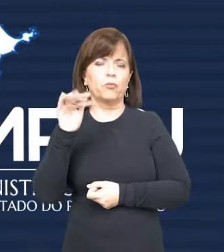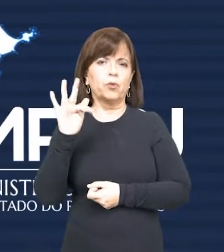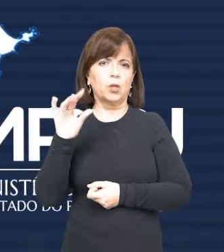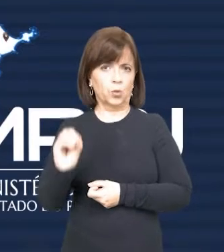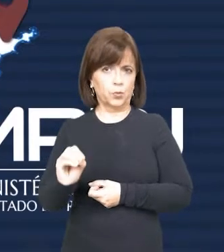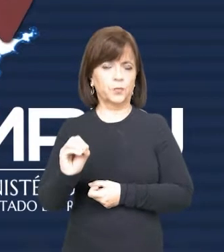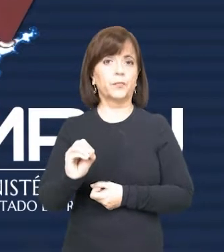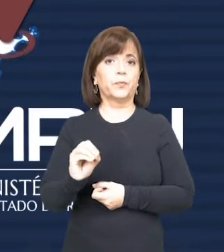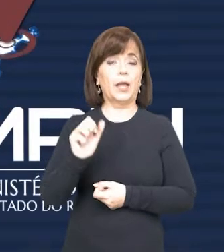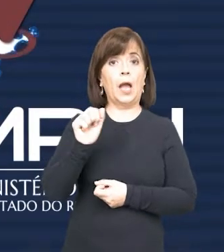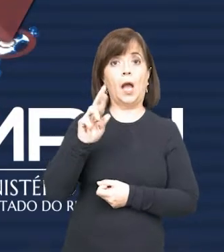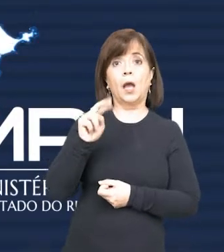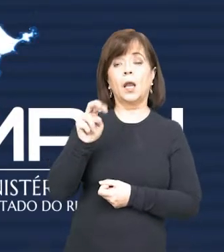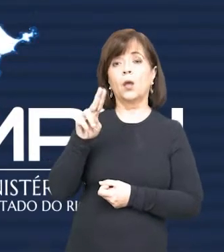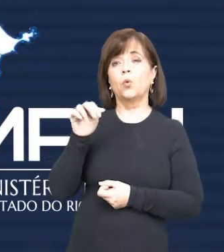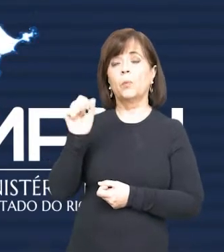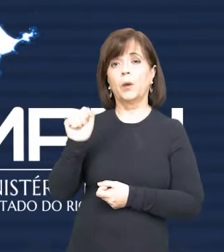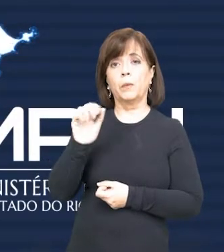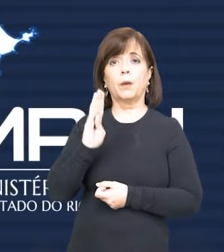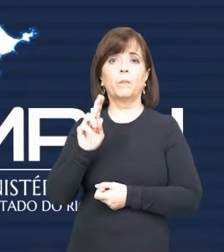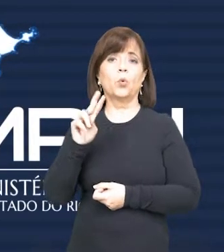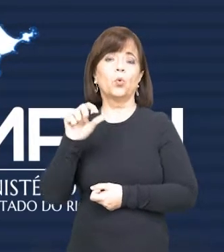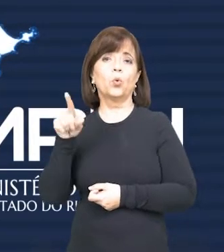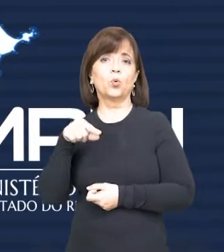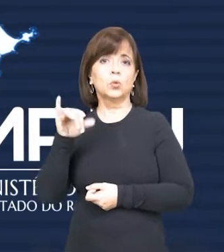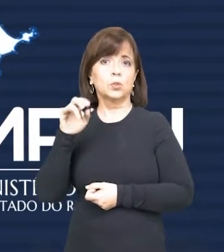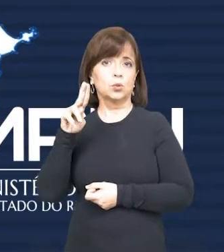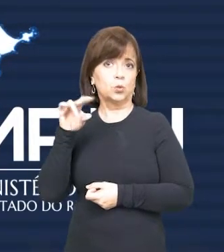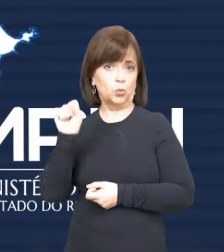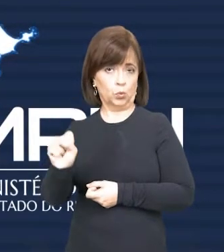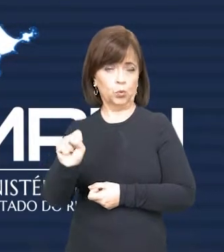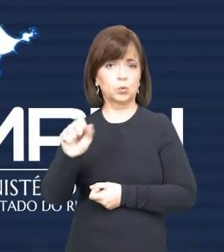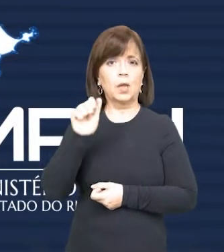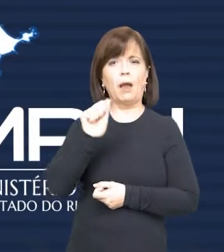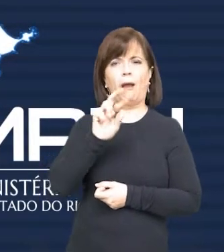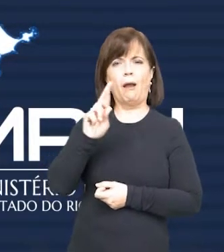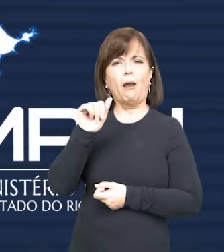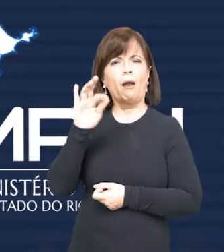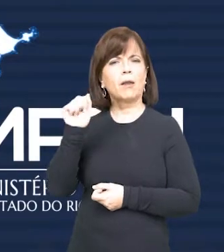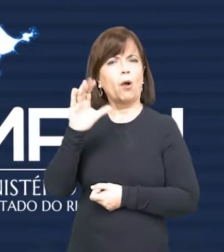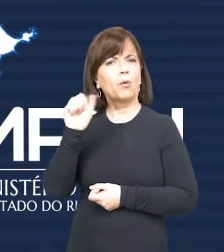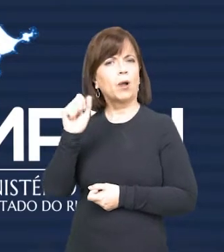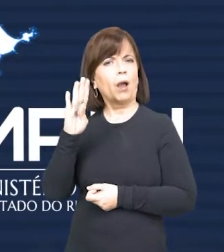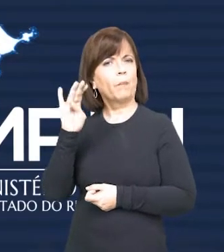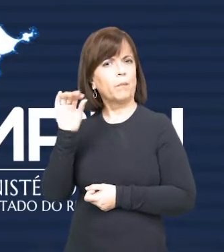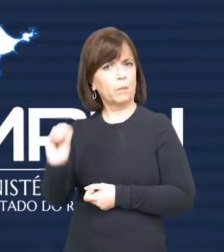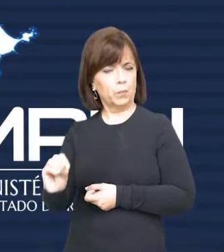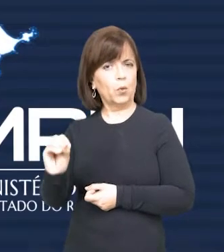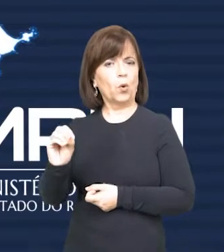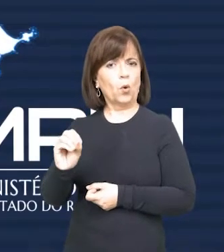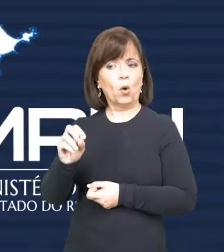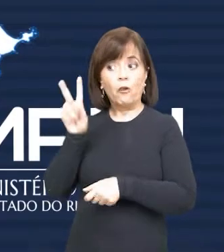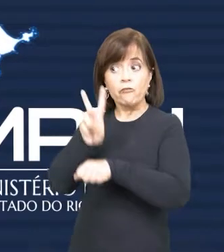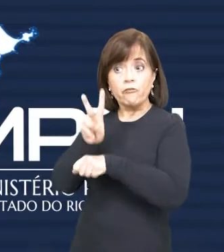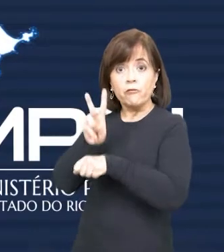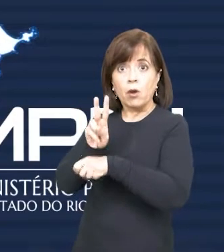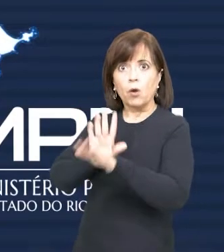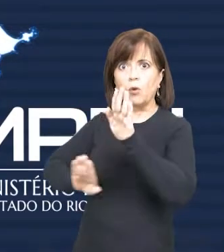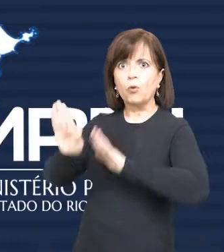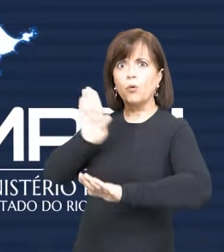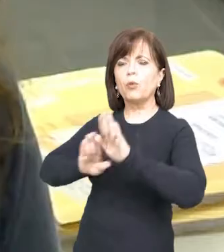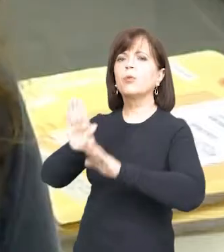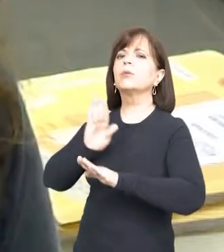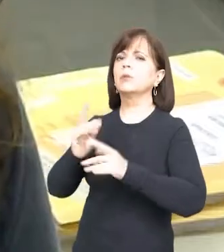Saquarema, Armação dos Búzios e Arraial do Cabo monitorem os locais de armazenamento da vacina contra a